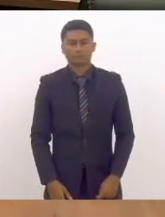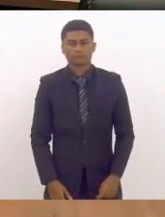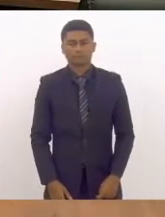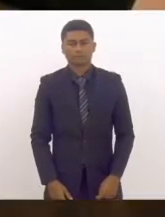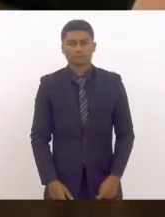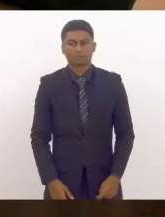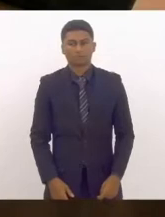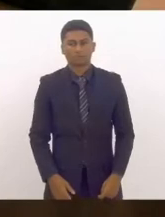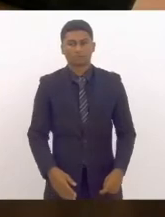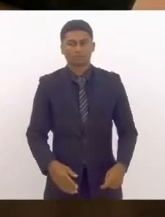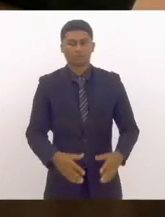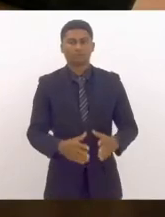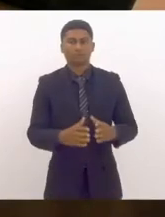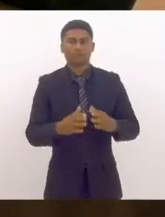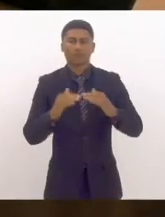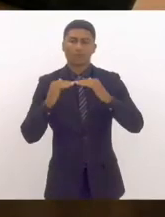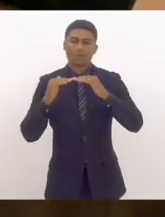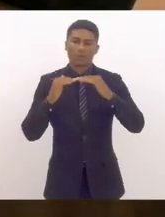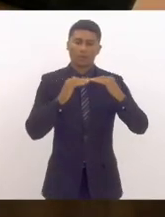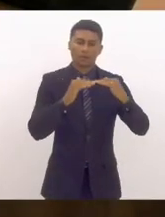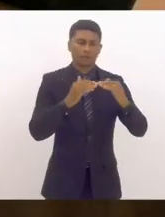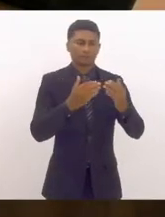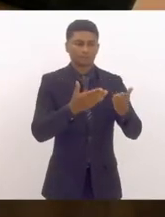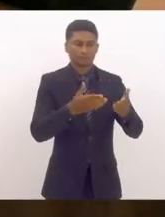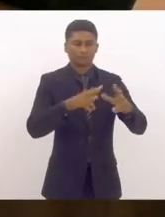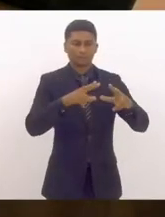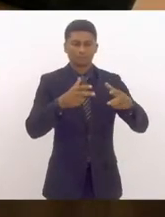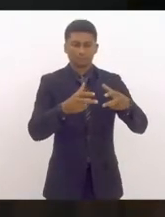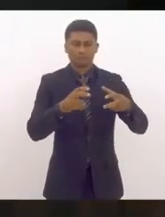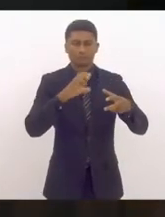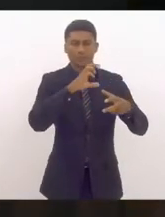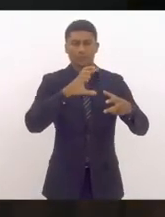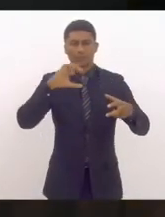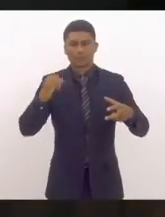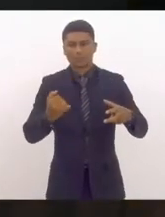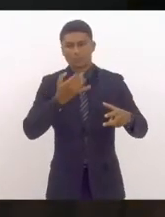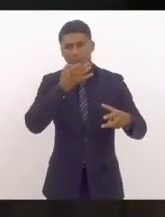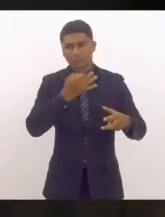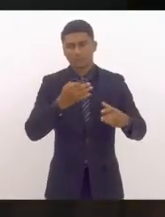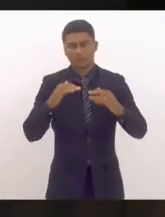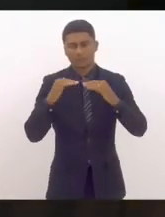Acompanho o parecer da CCJ, senhor presidente.